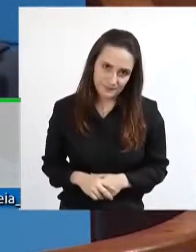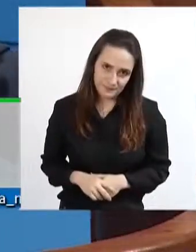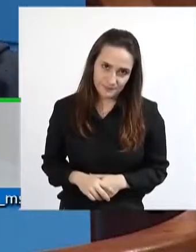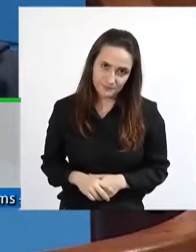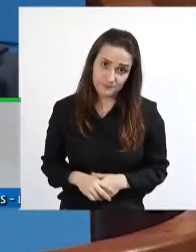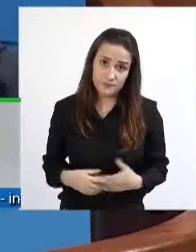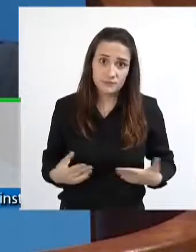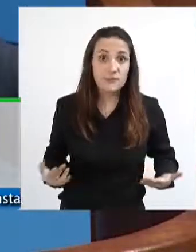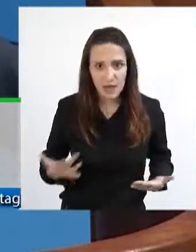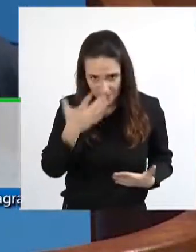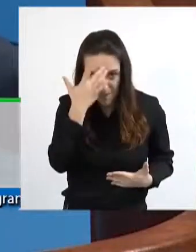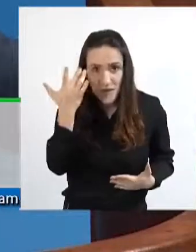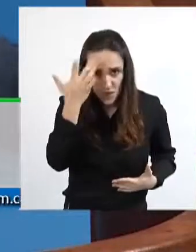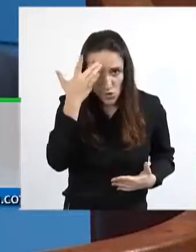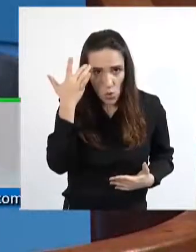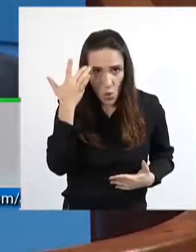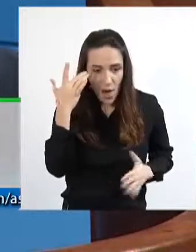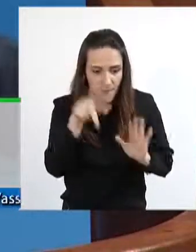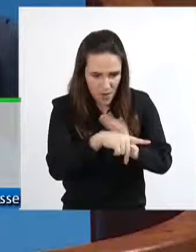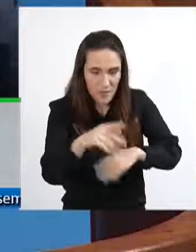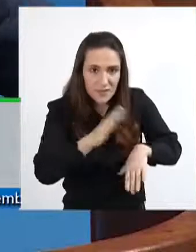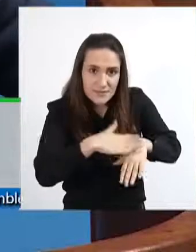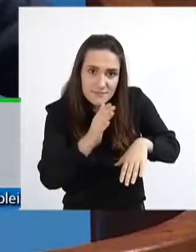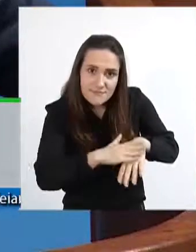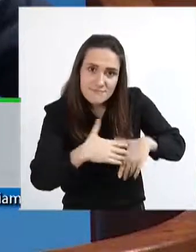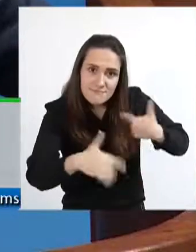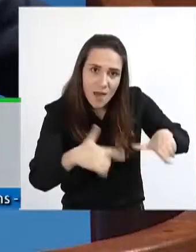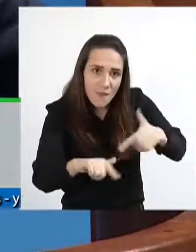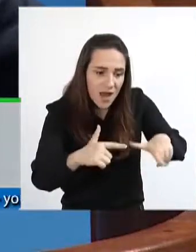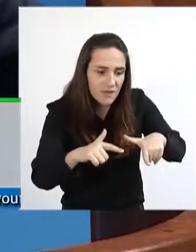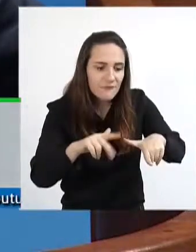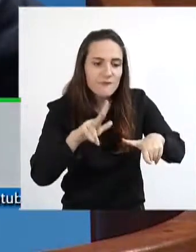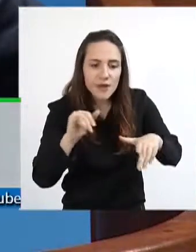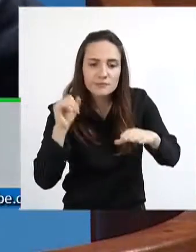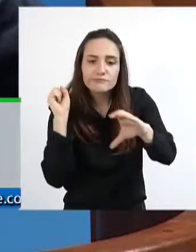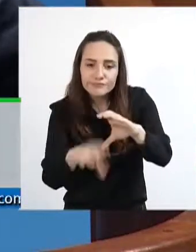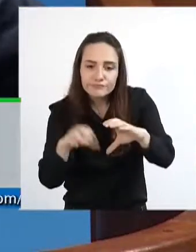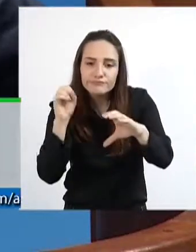É o trabalhador que vai fazer uma poupança para receber depois de aposentado.